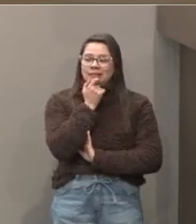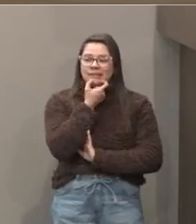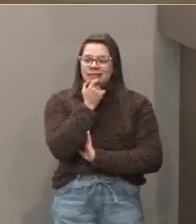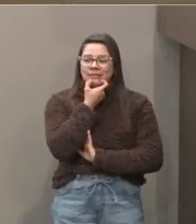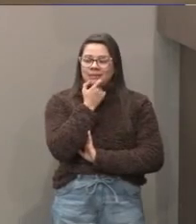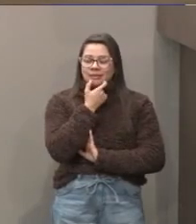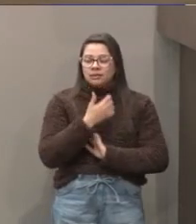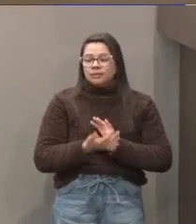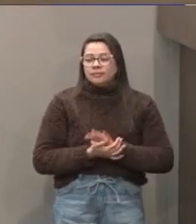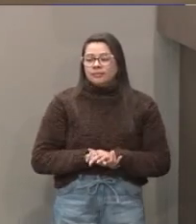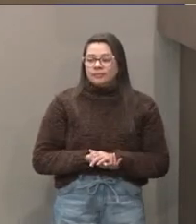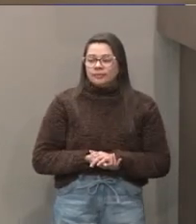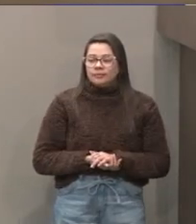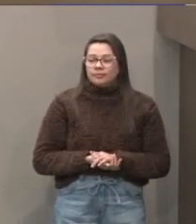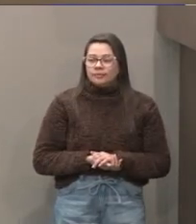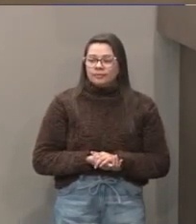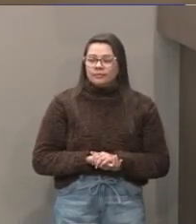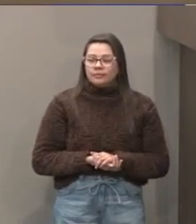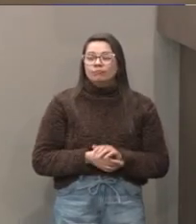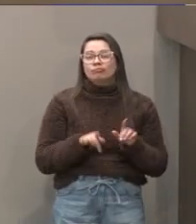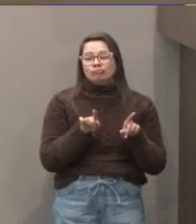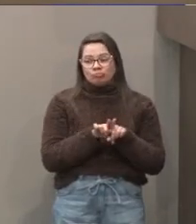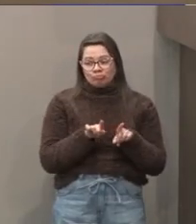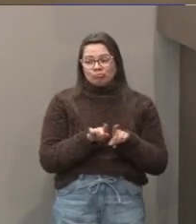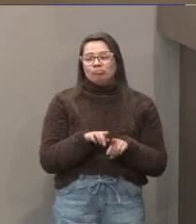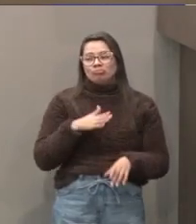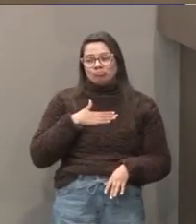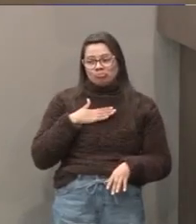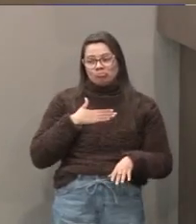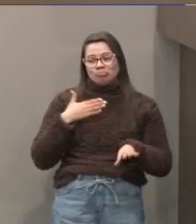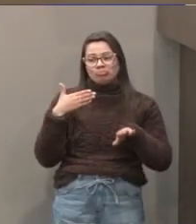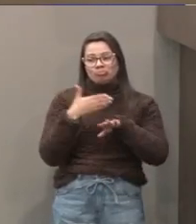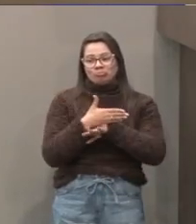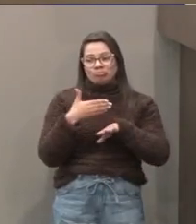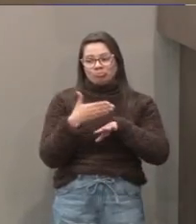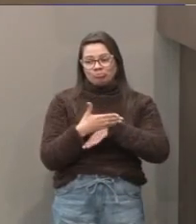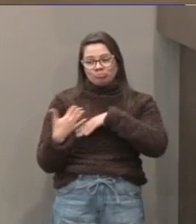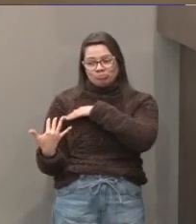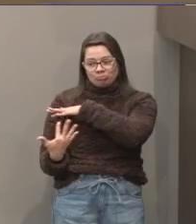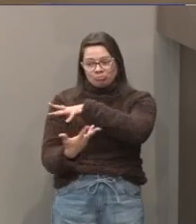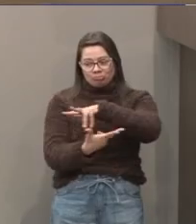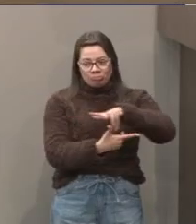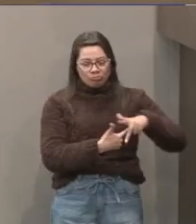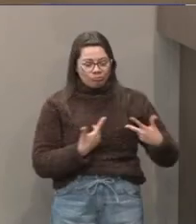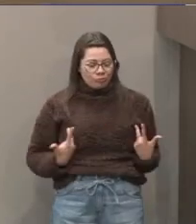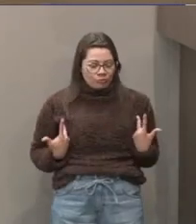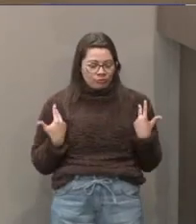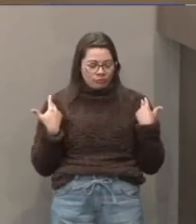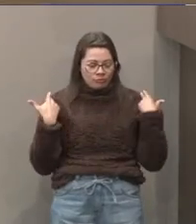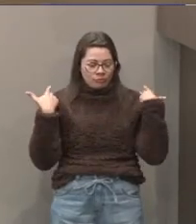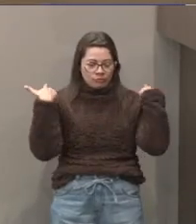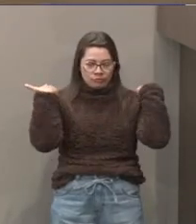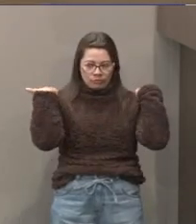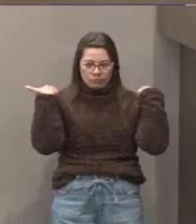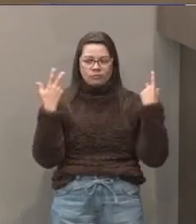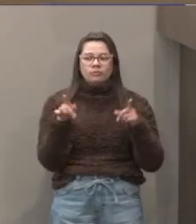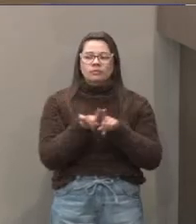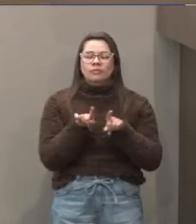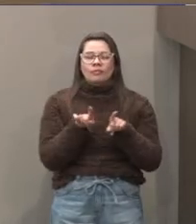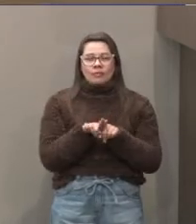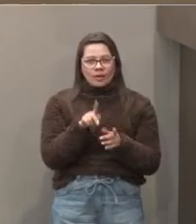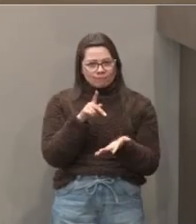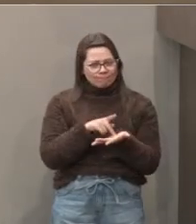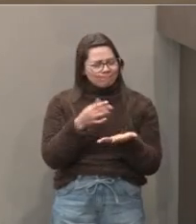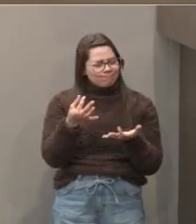na Inglaterra. E, claro, a minha participação no mundo da cirurgia do ombro foi inesperada, foi